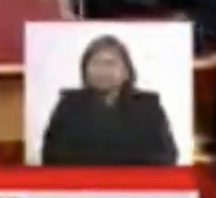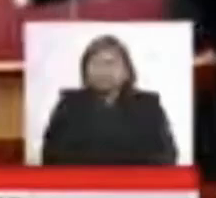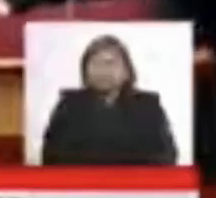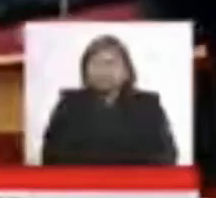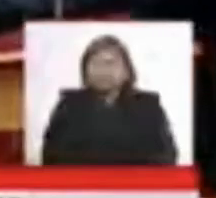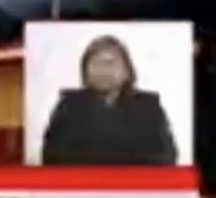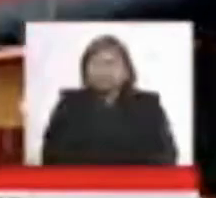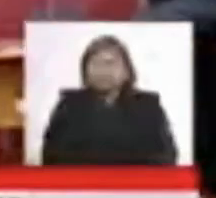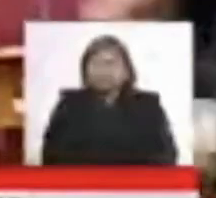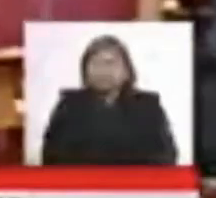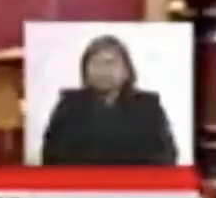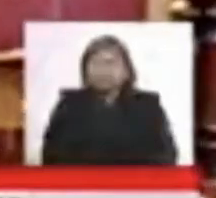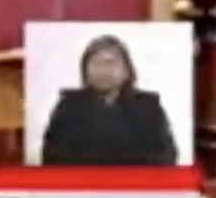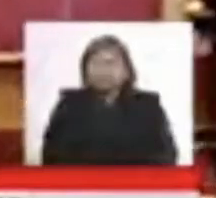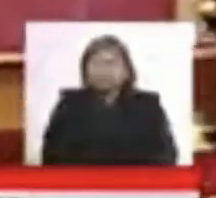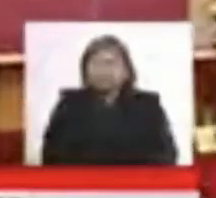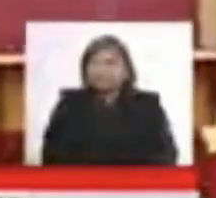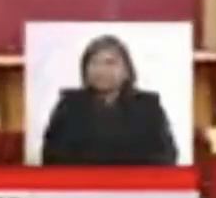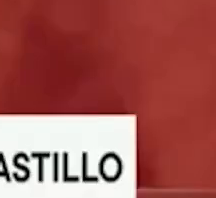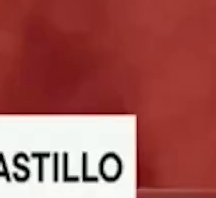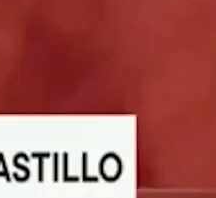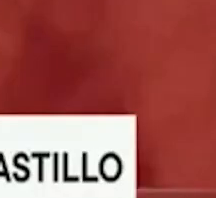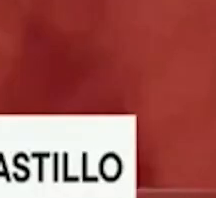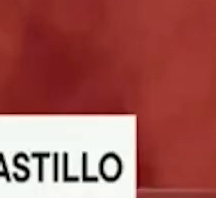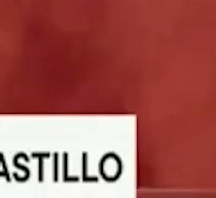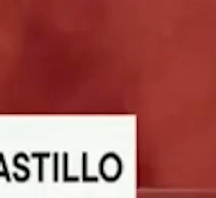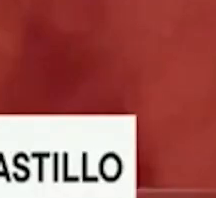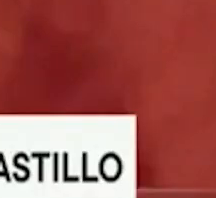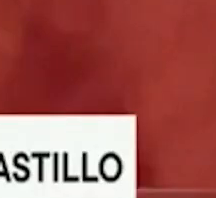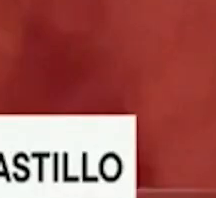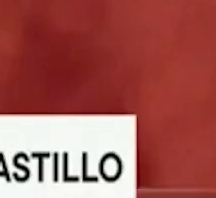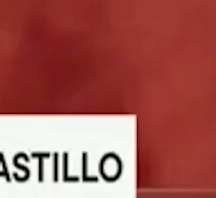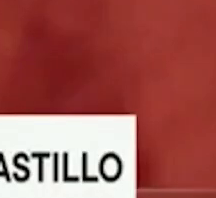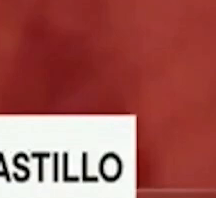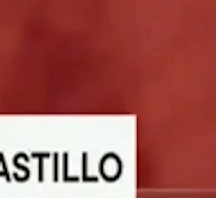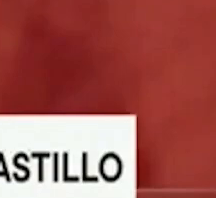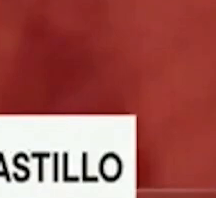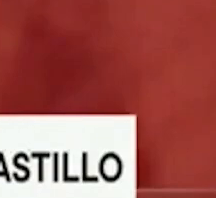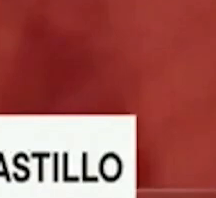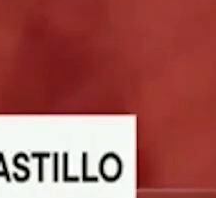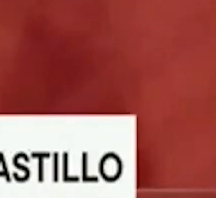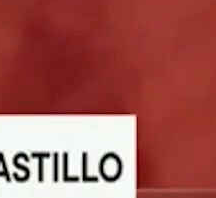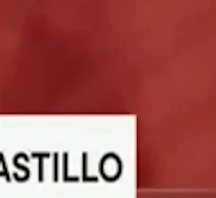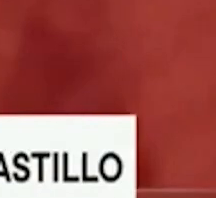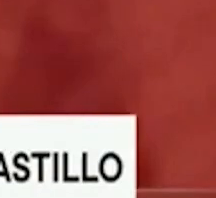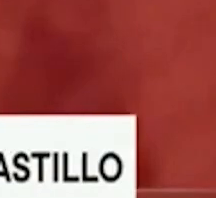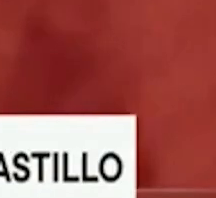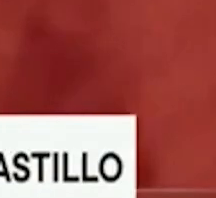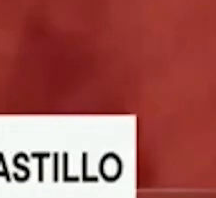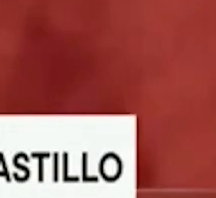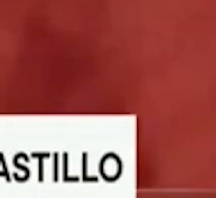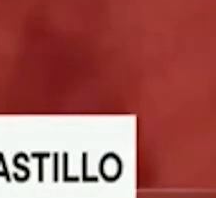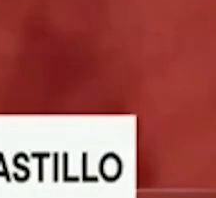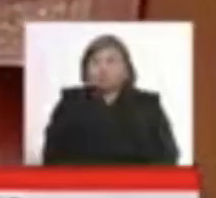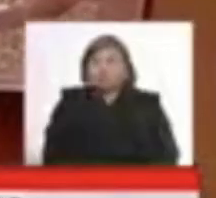da história do país horas após o próprio Parlamento destituir Pedro Castilho de quem ela era a vice foi acusado de tentar um